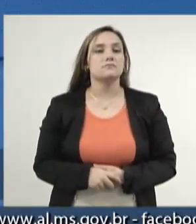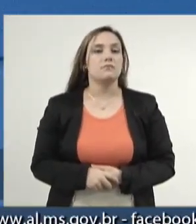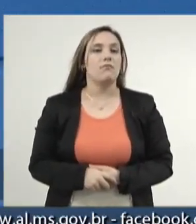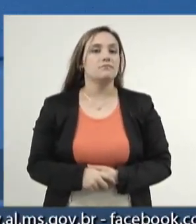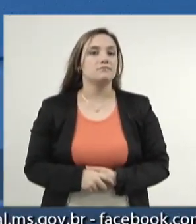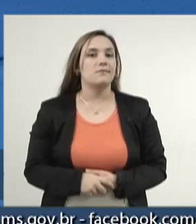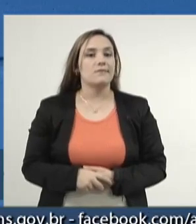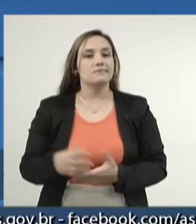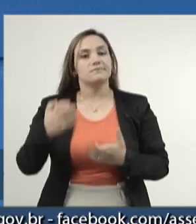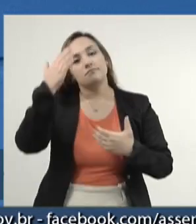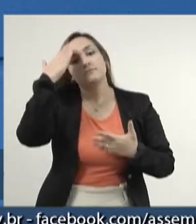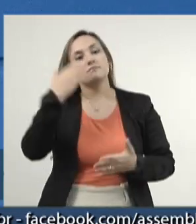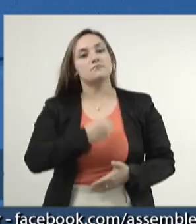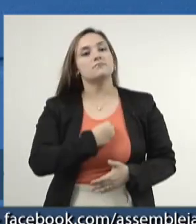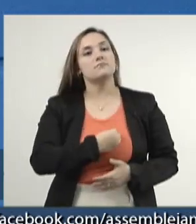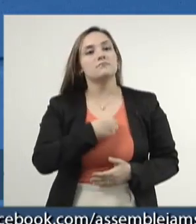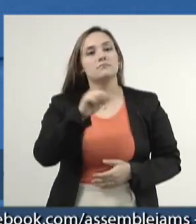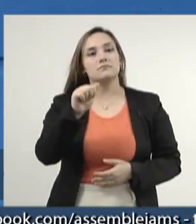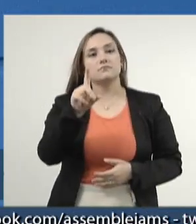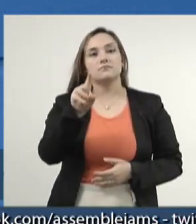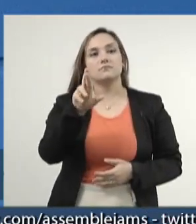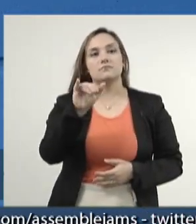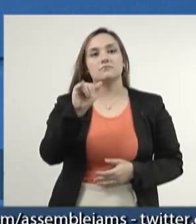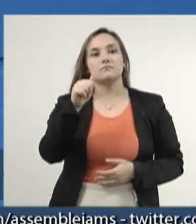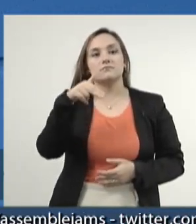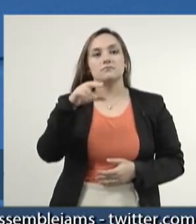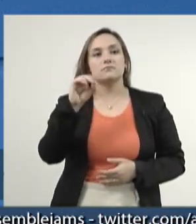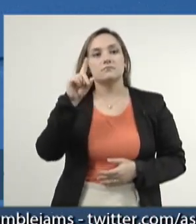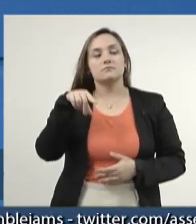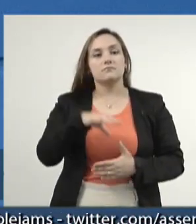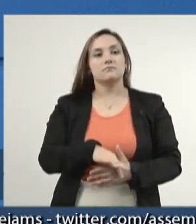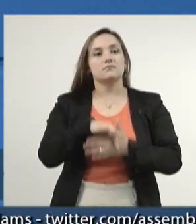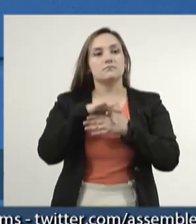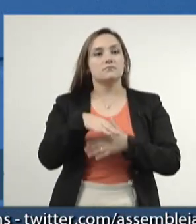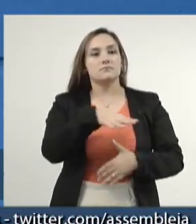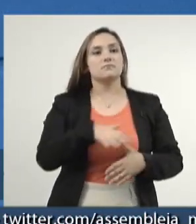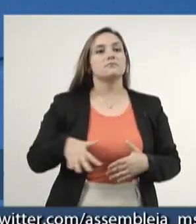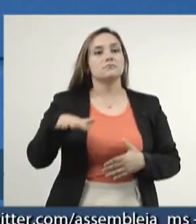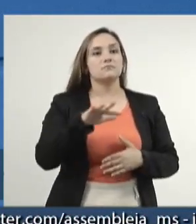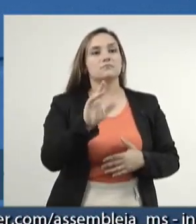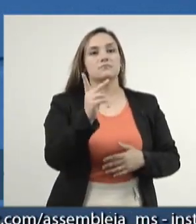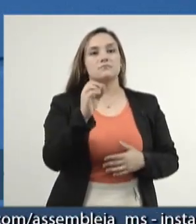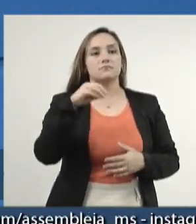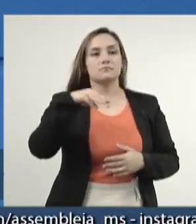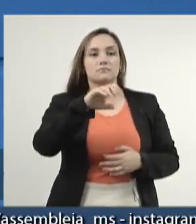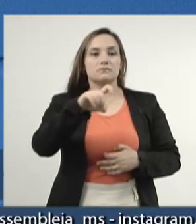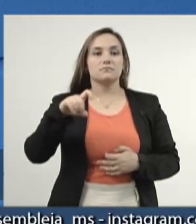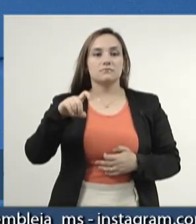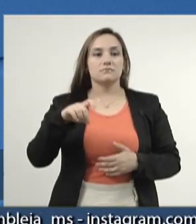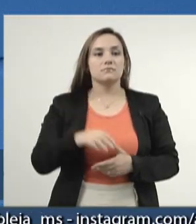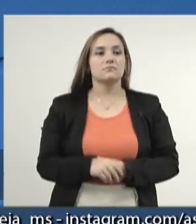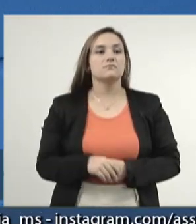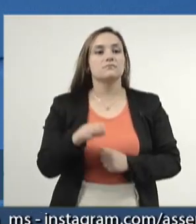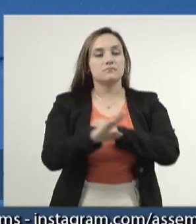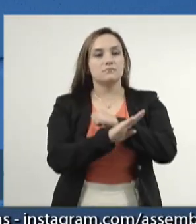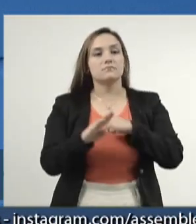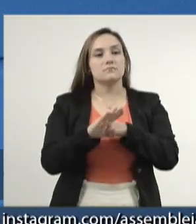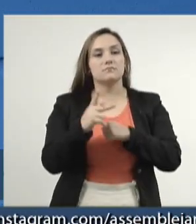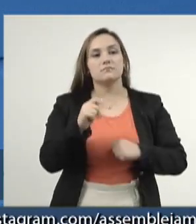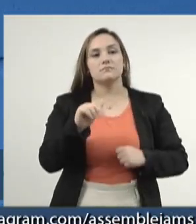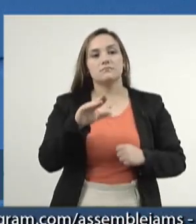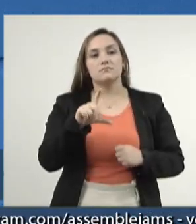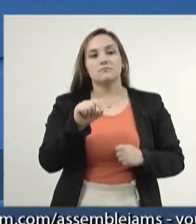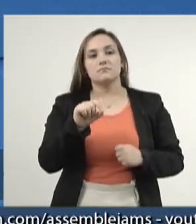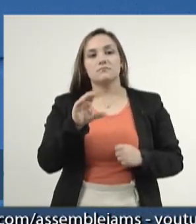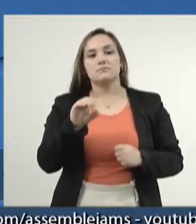presidente, a presença do Adriano, liderança comunitária da região ali da Romix. Paulo Coelho Machado, Centro-Oeste. Seja bem-vindo,